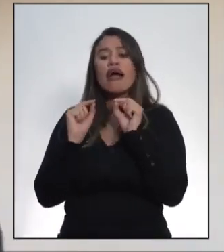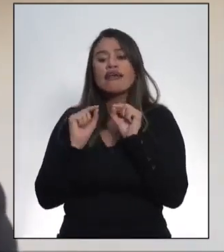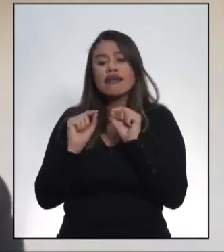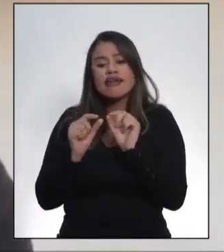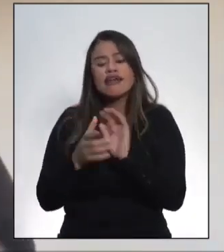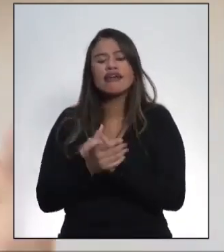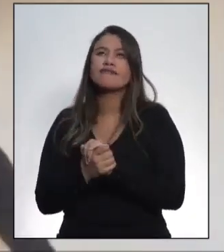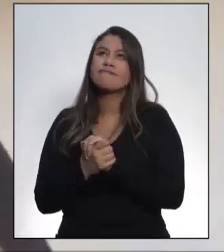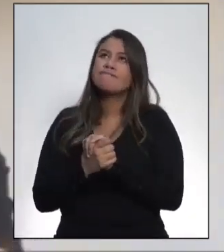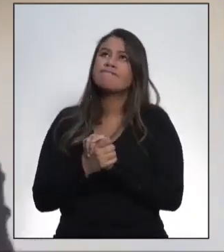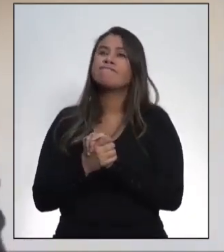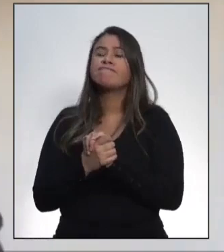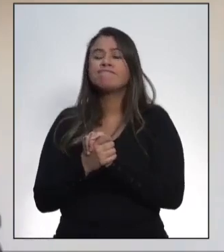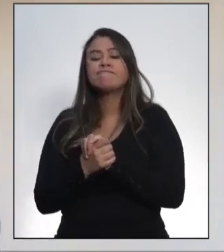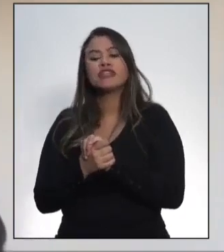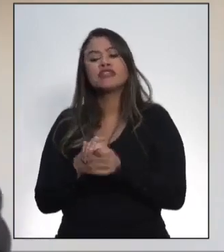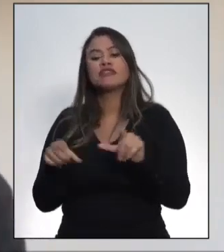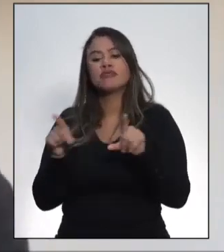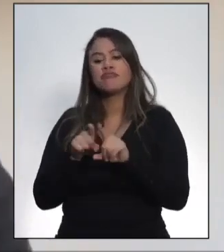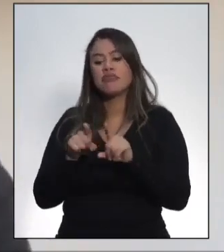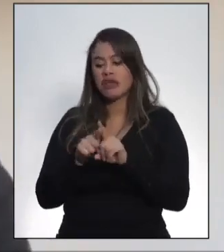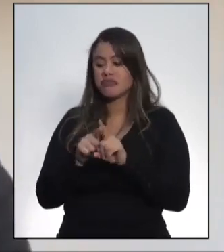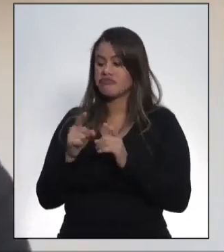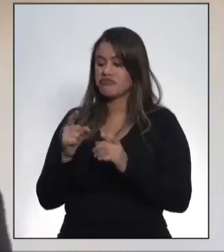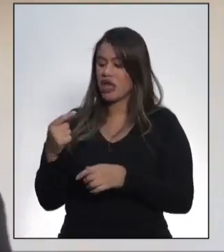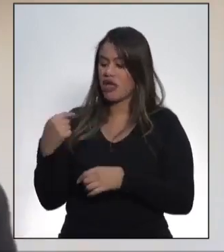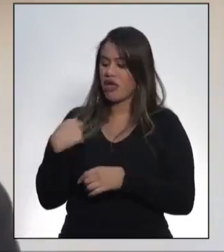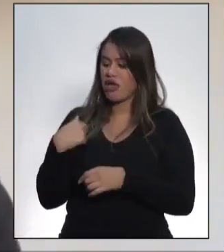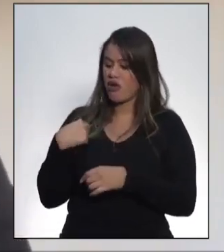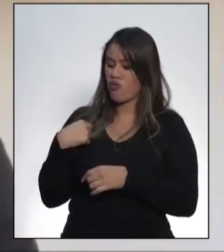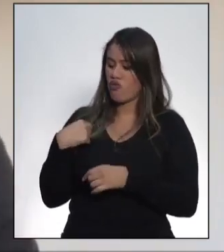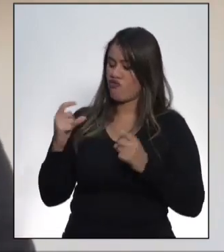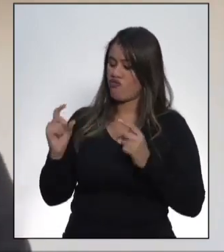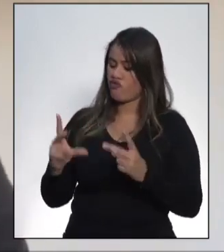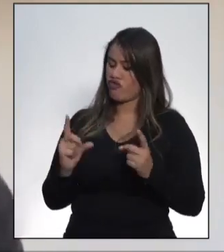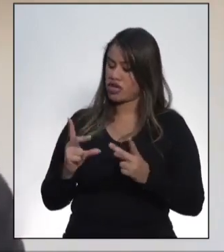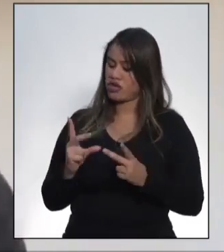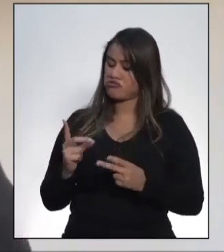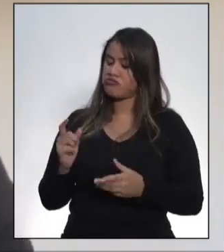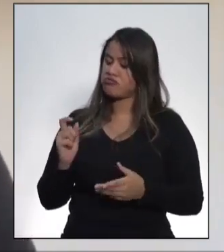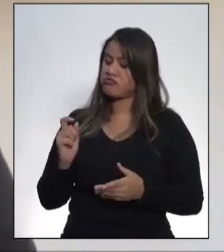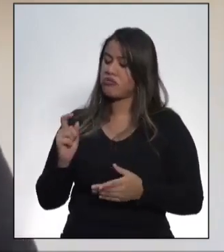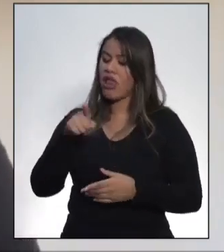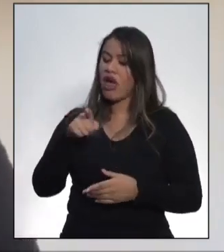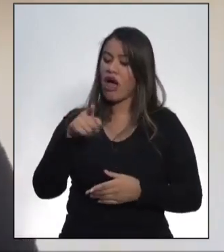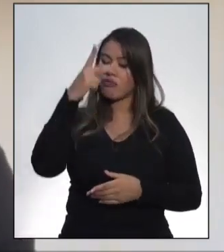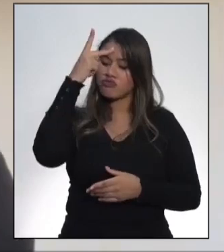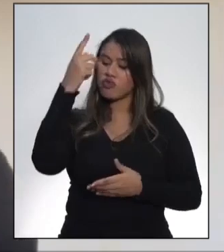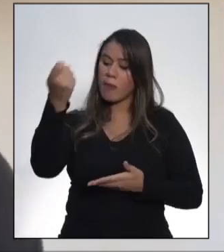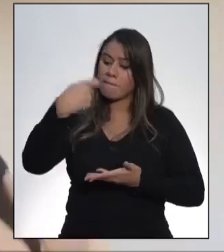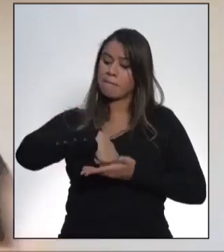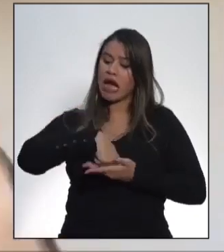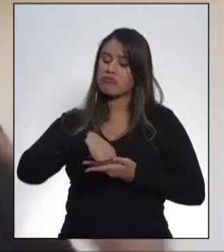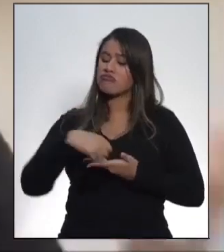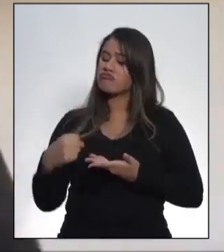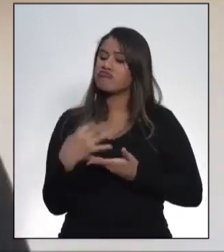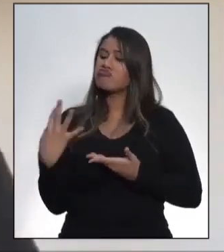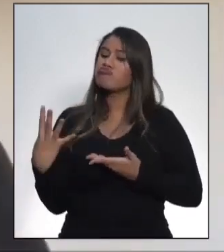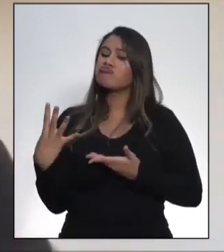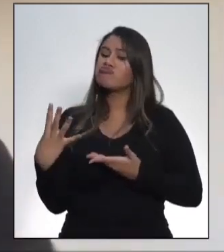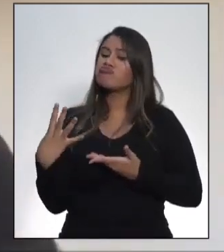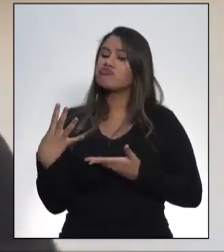quanto você vai vender, qual vai ser o preço. Você também tem que pensar em